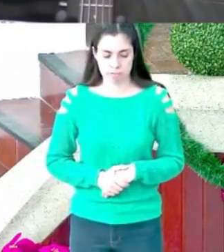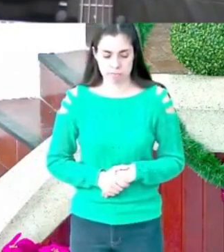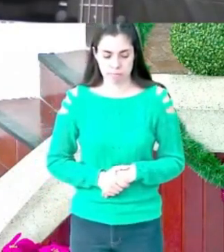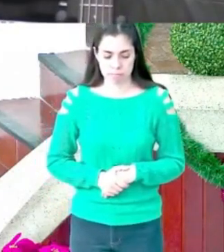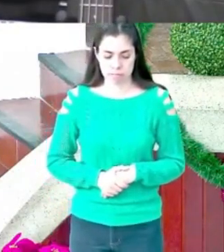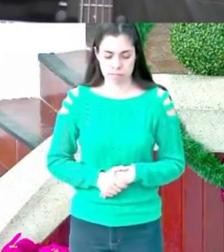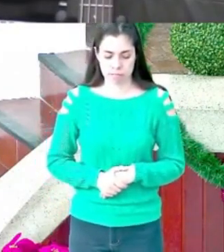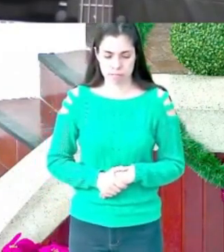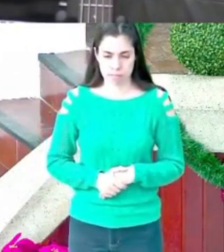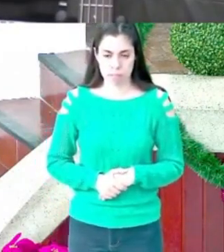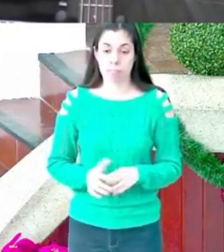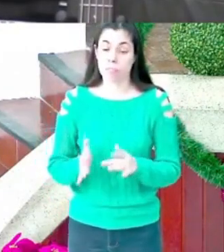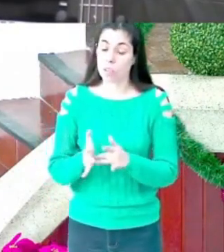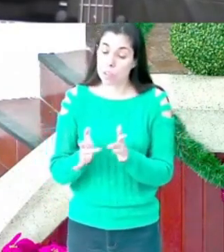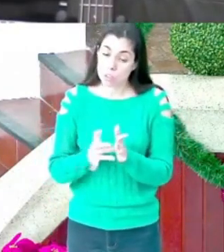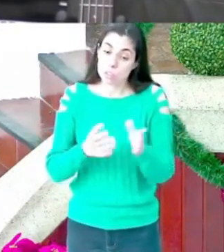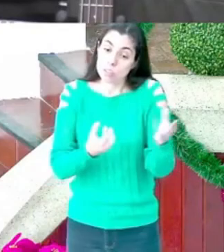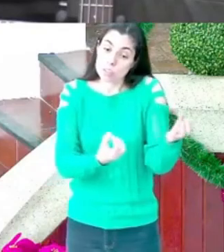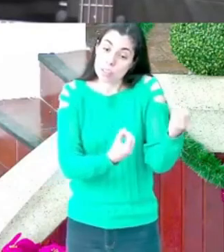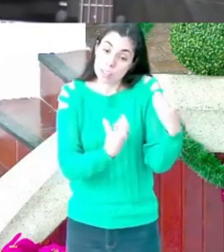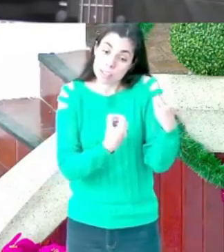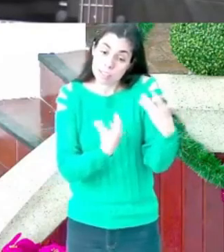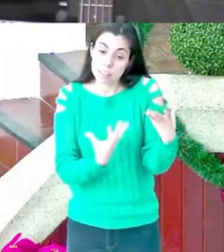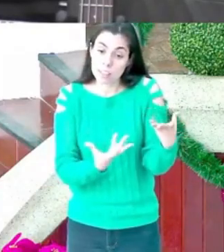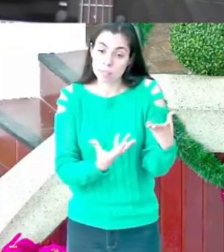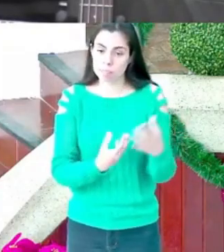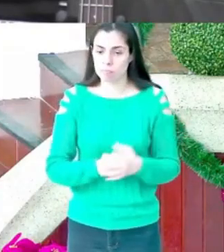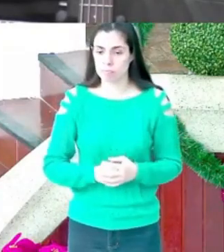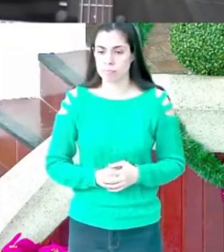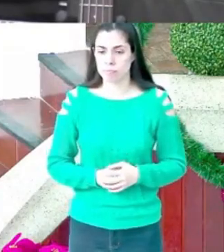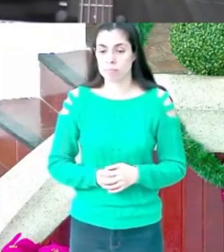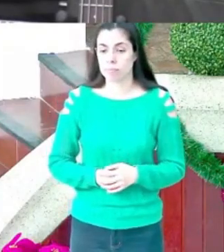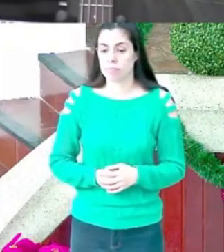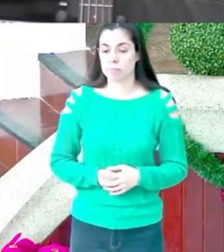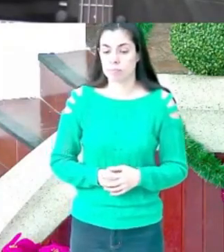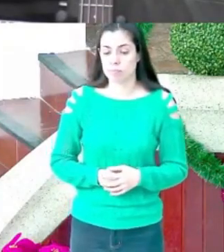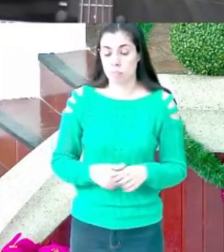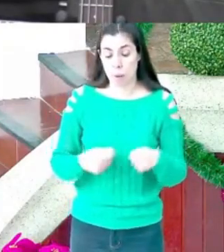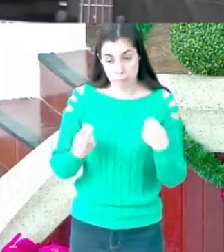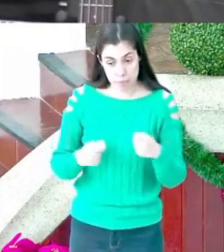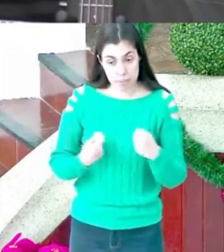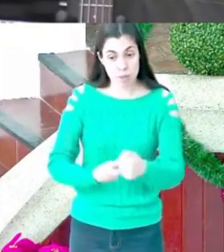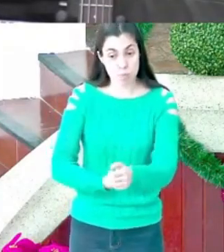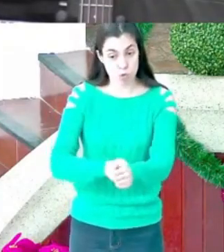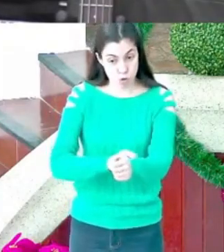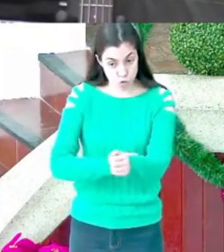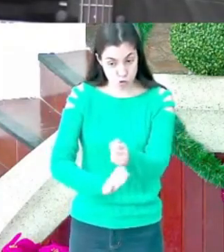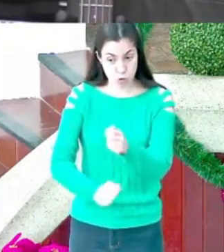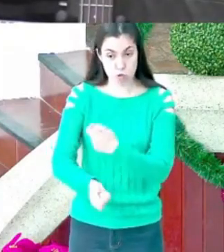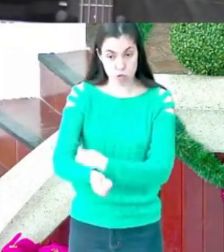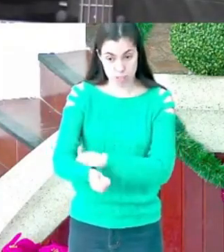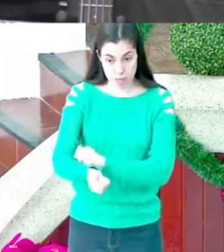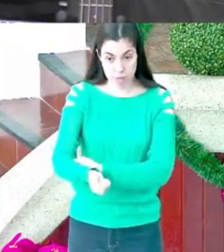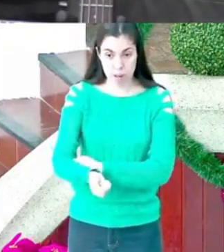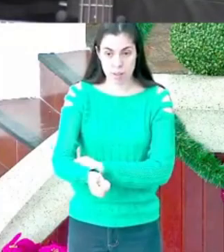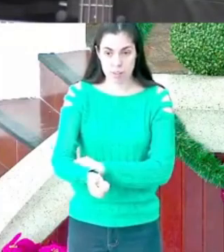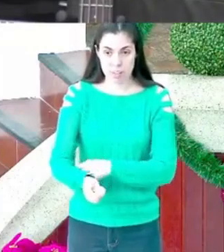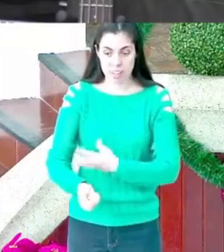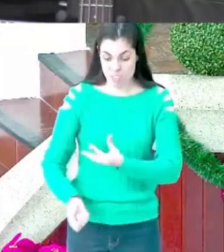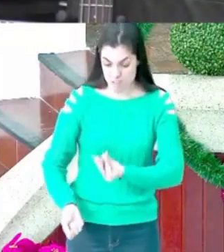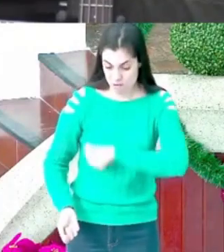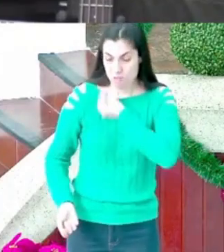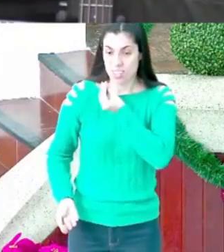No entanto, Cristo assume que tais disciplinas produzem vitalidade